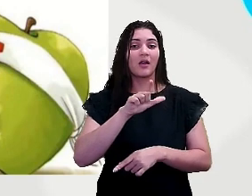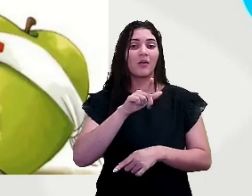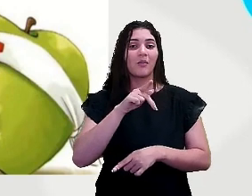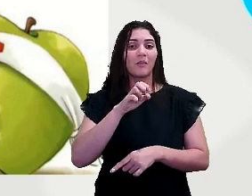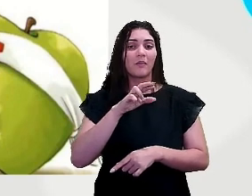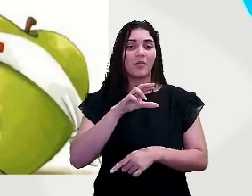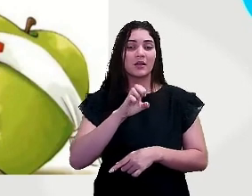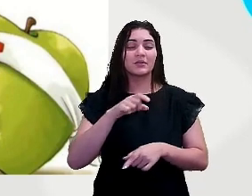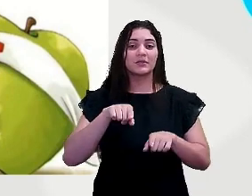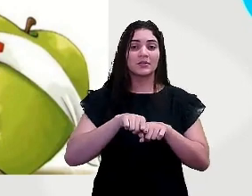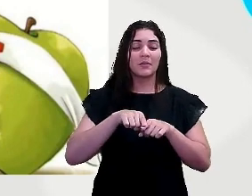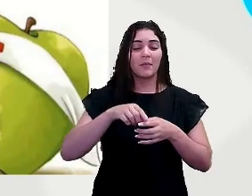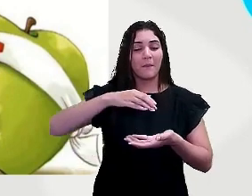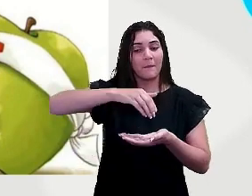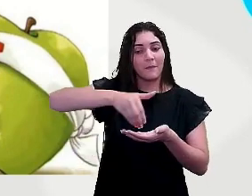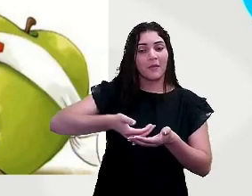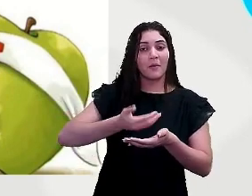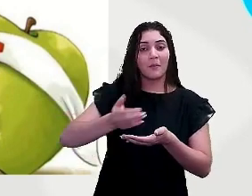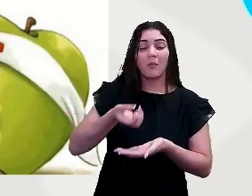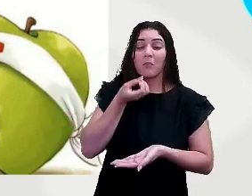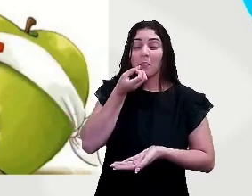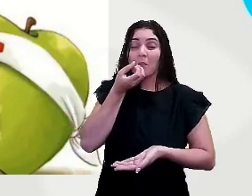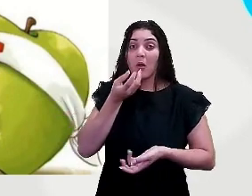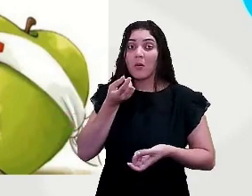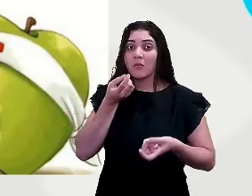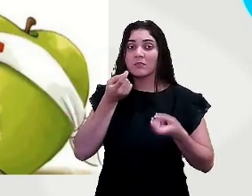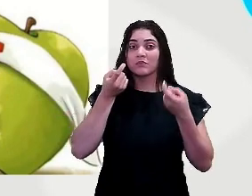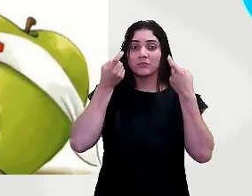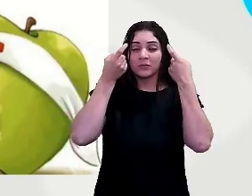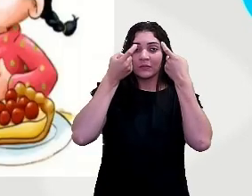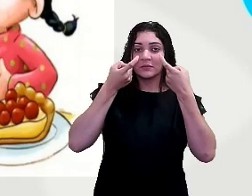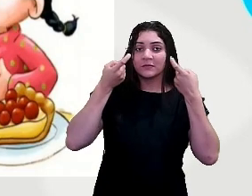são ótimos para a visão.